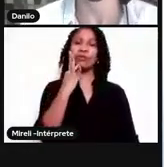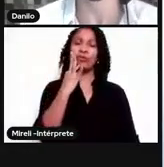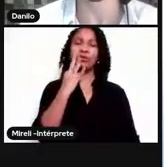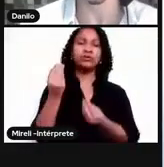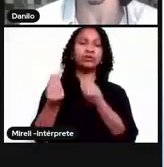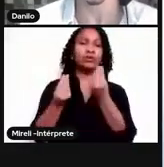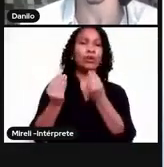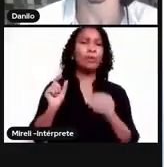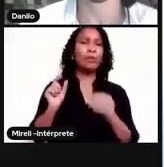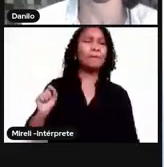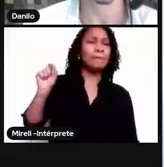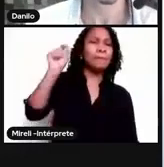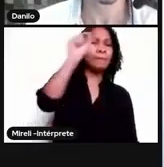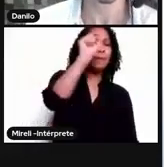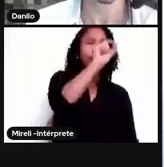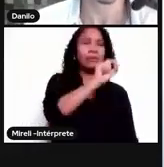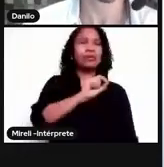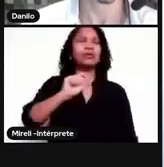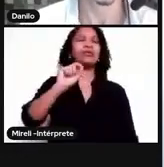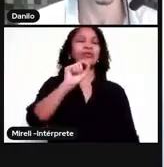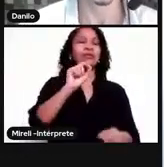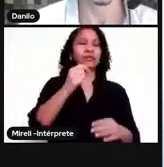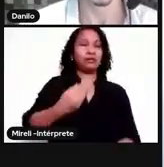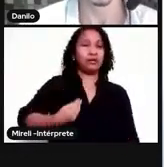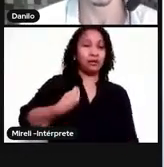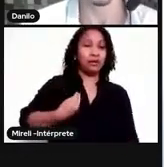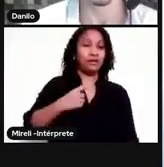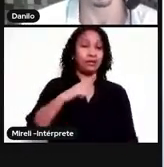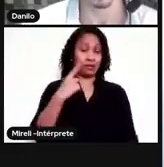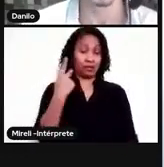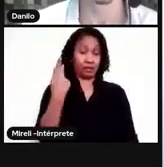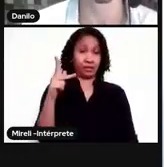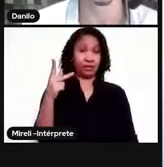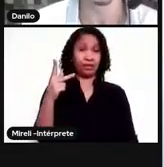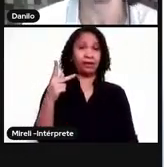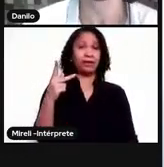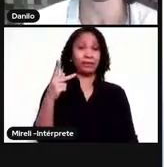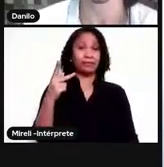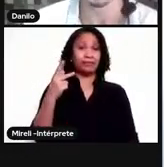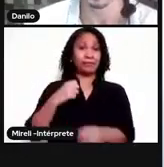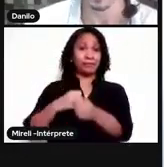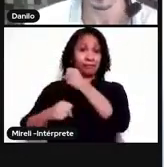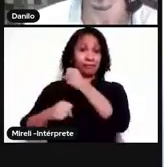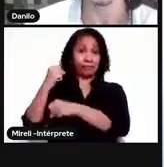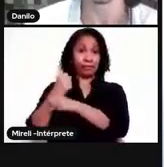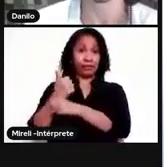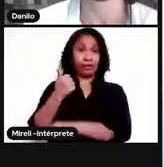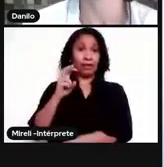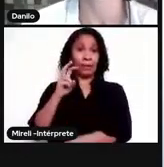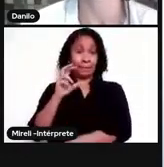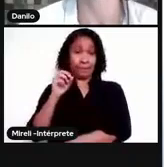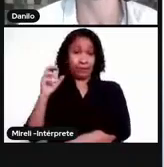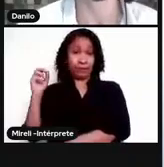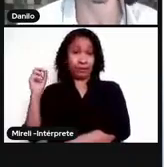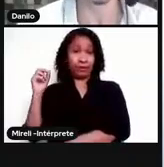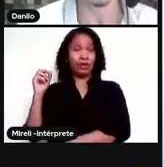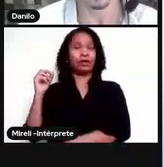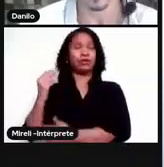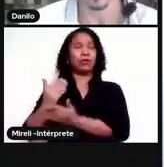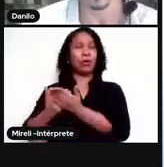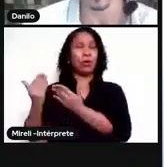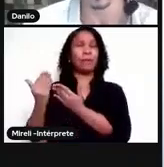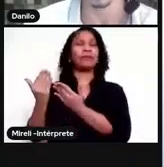organismos presentes nela. Então, desde 1500 que essa floresta ela vem sendo degradada e